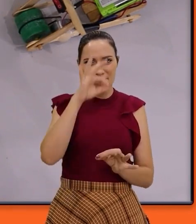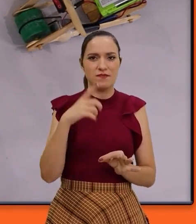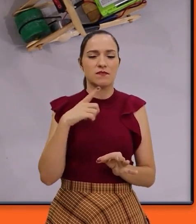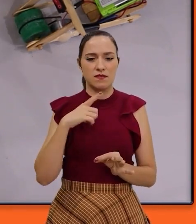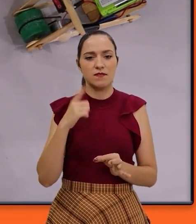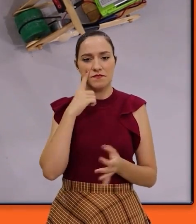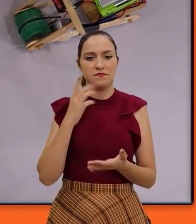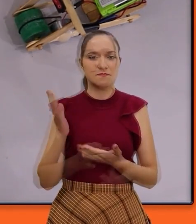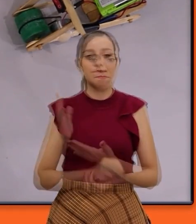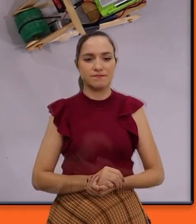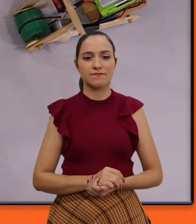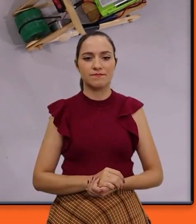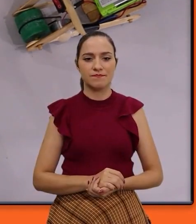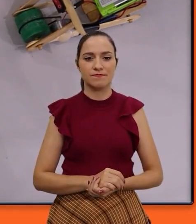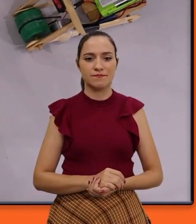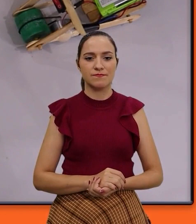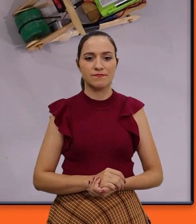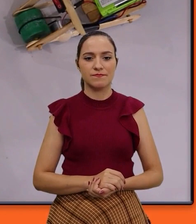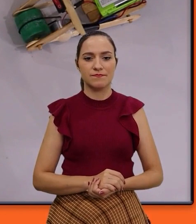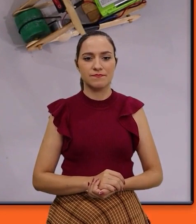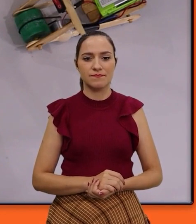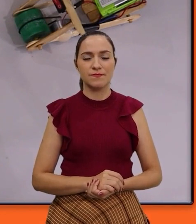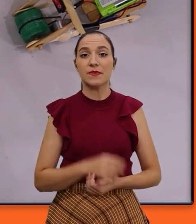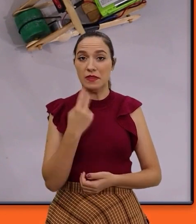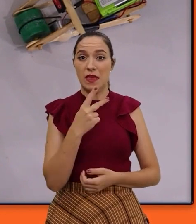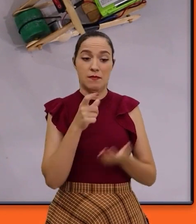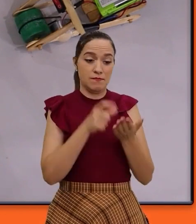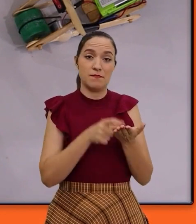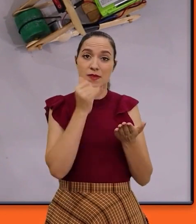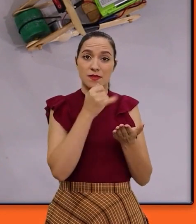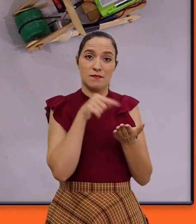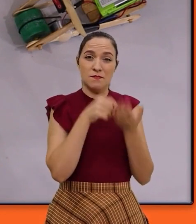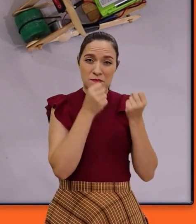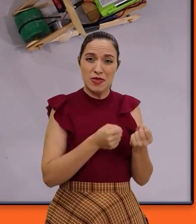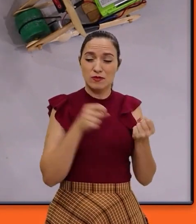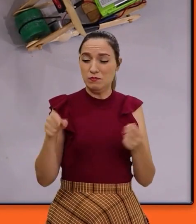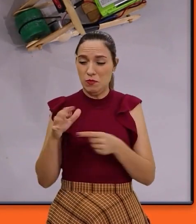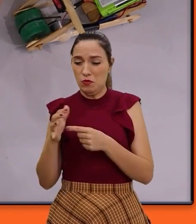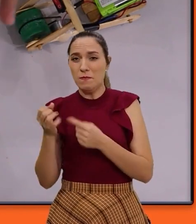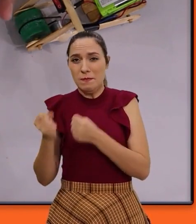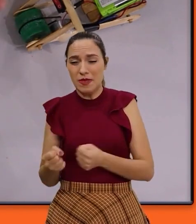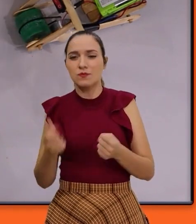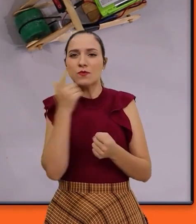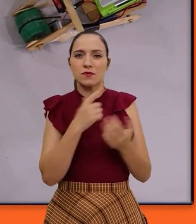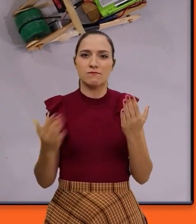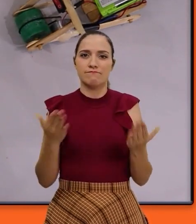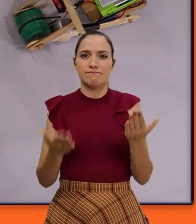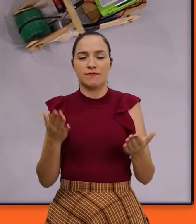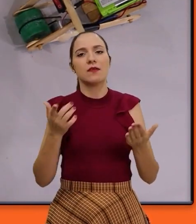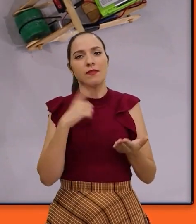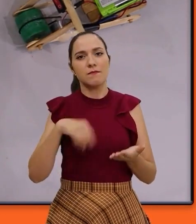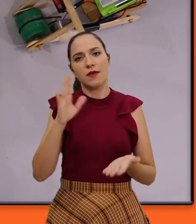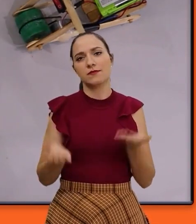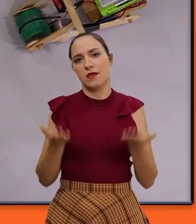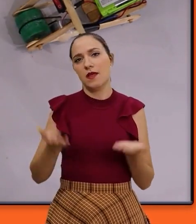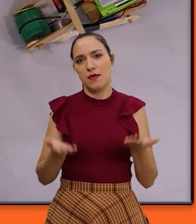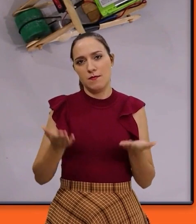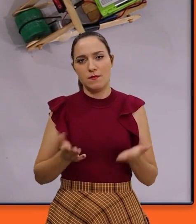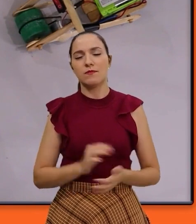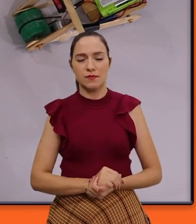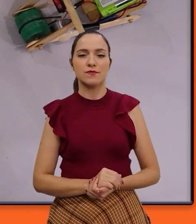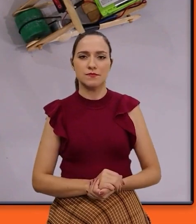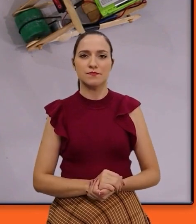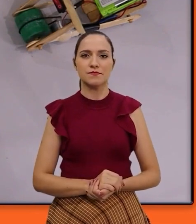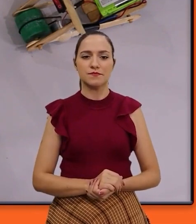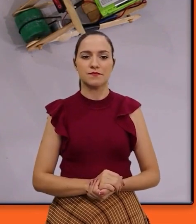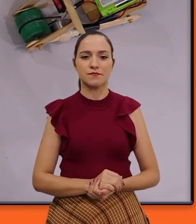contato aqui para ligar a moto. Então, o peso da bateria faz com que a motinha fique mais equilibrada, né? Então, é um equilíbrio que nós